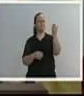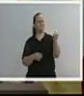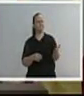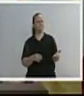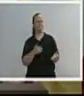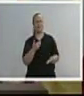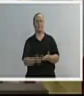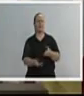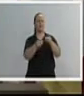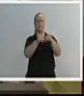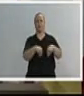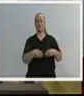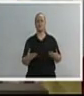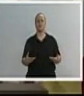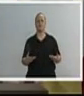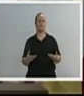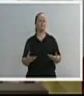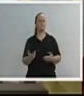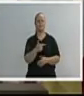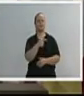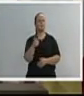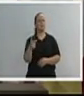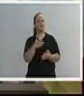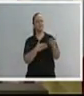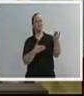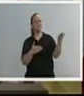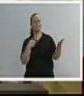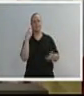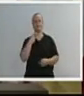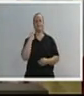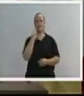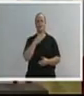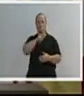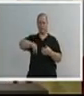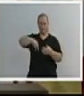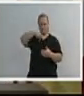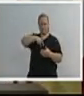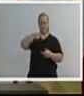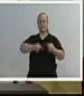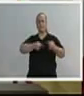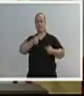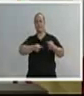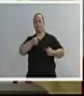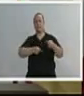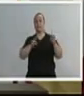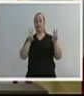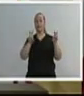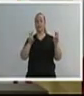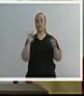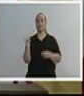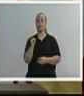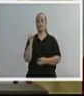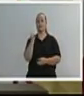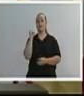como o senhor, como o Vanderlei, como o Célio, nesta casa, com certeza, nessa tribuna, para debater assuntos tão importantes. Com certeza, quem perde